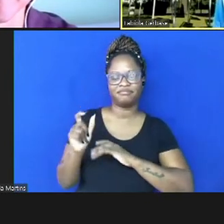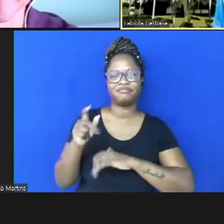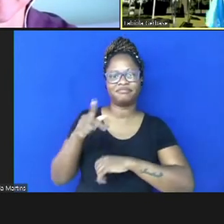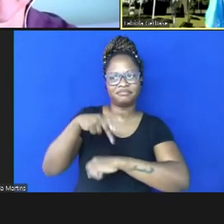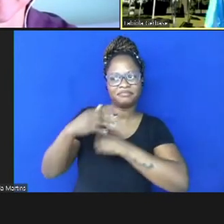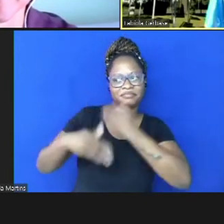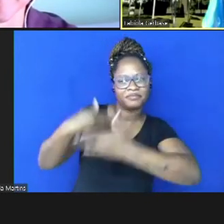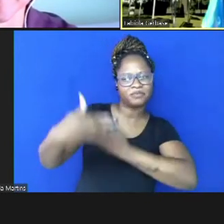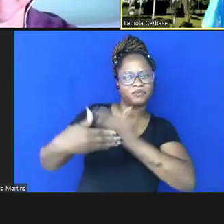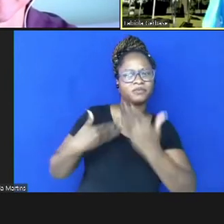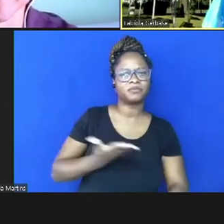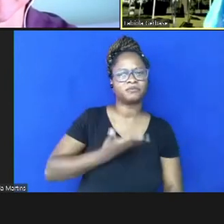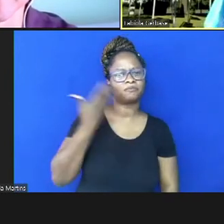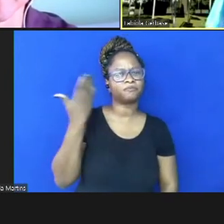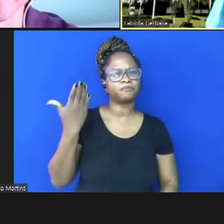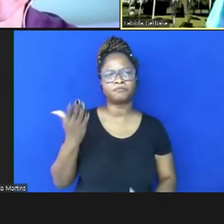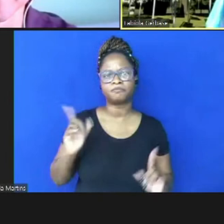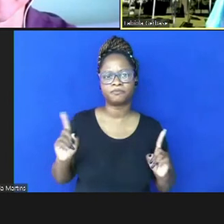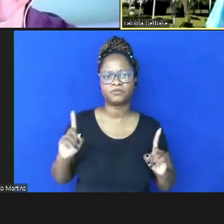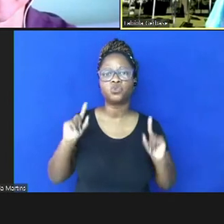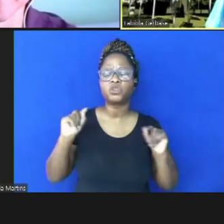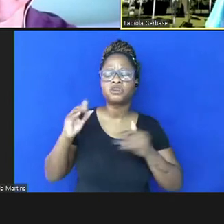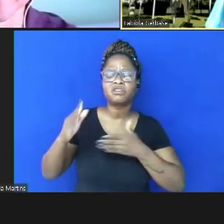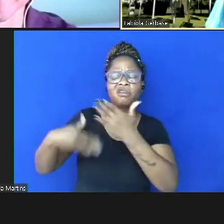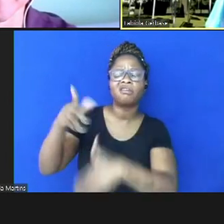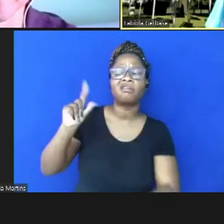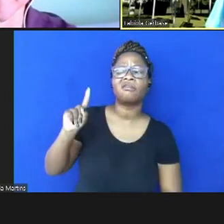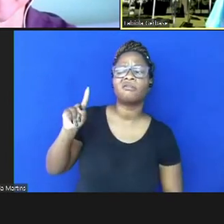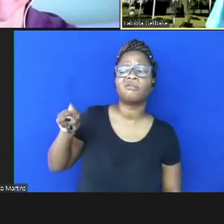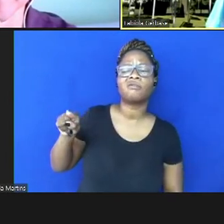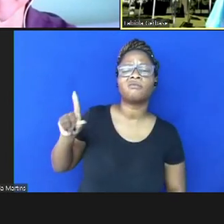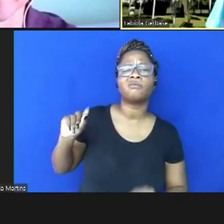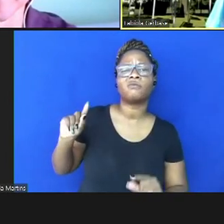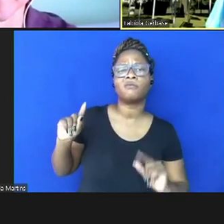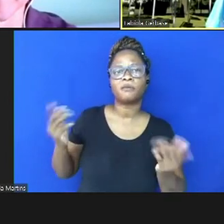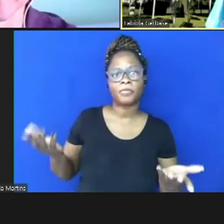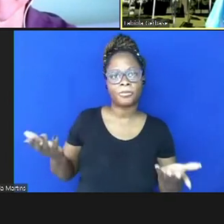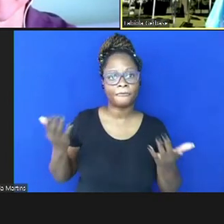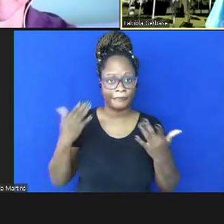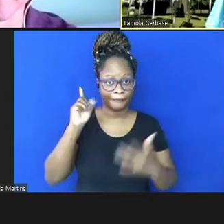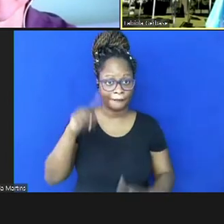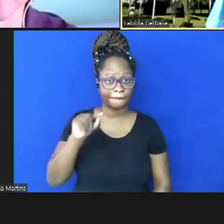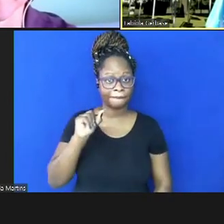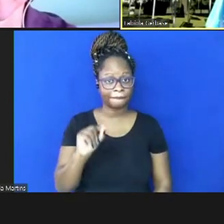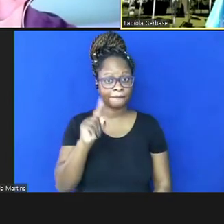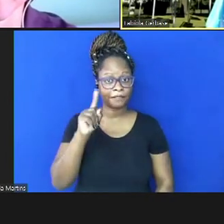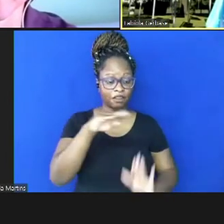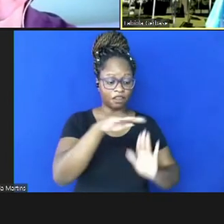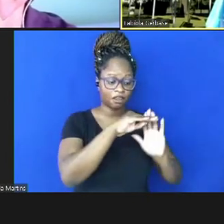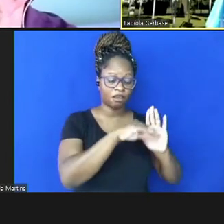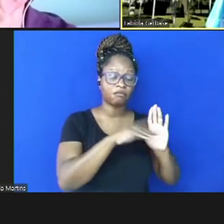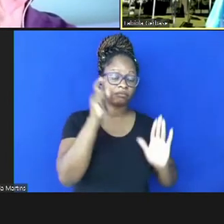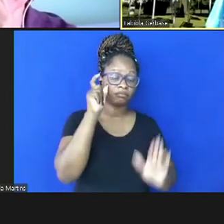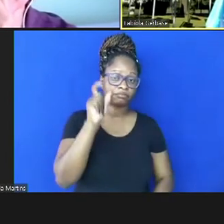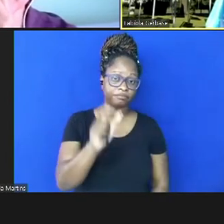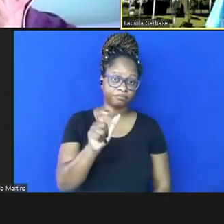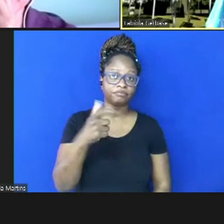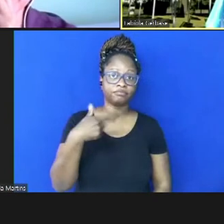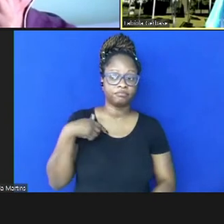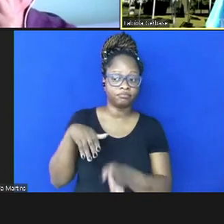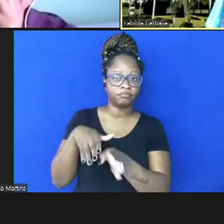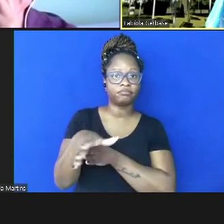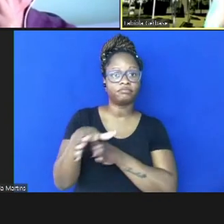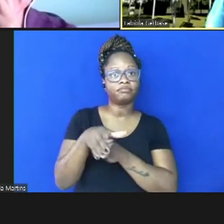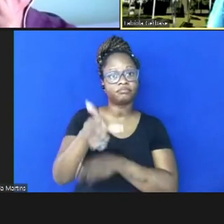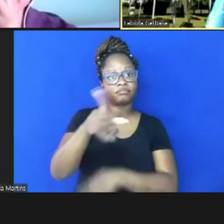que é o desenvolvimento, né? Mas é um programa bastante interessante que eu recomendo que vocês